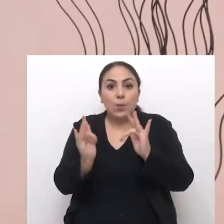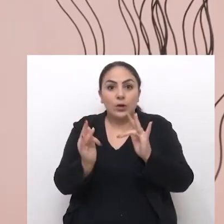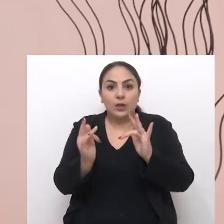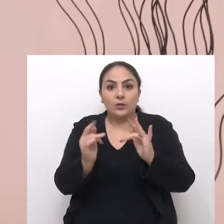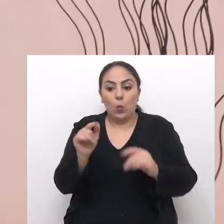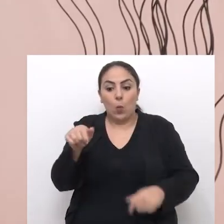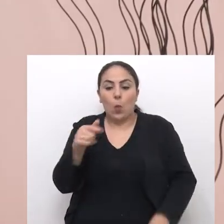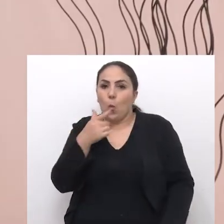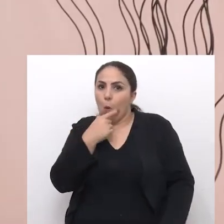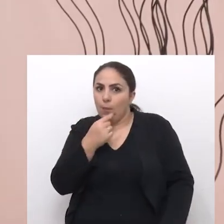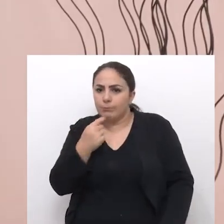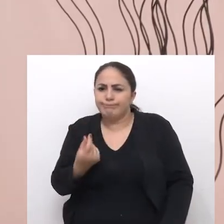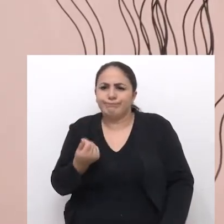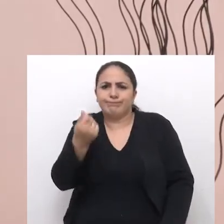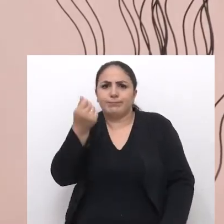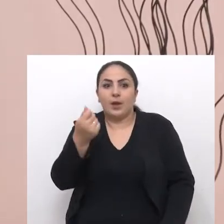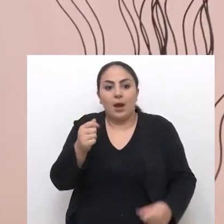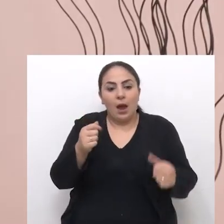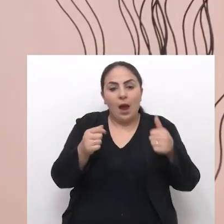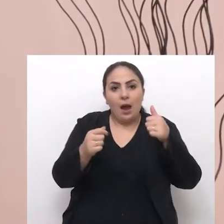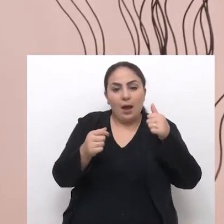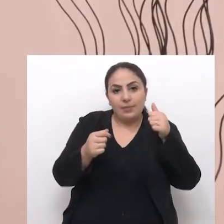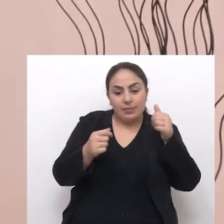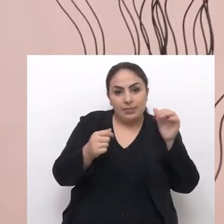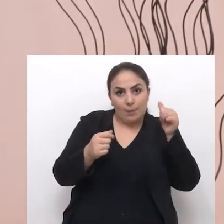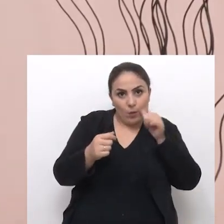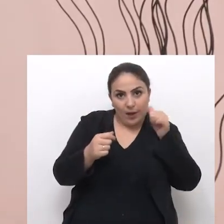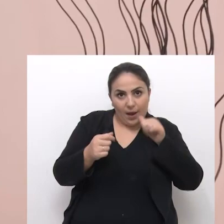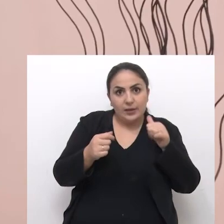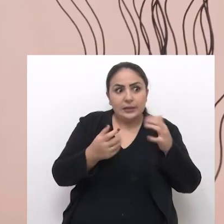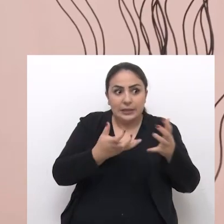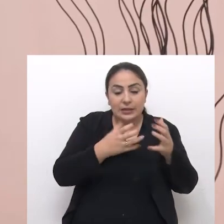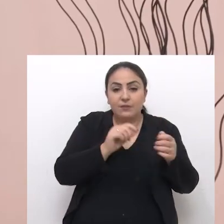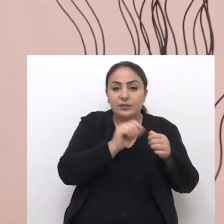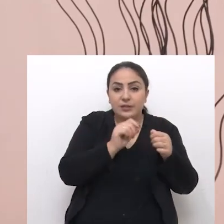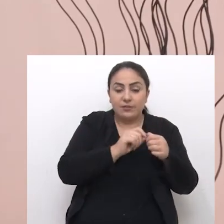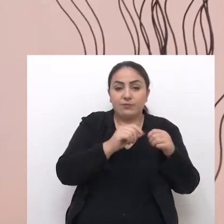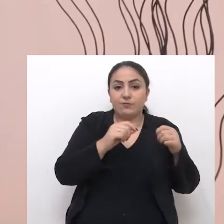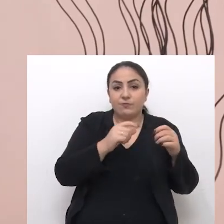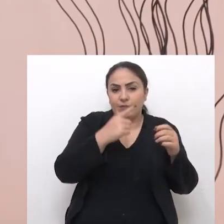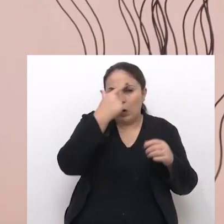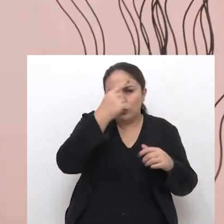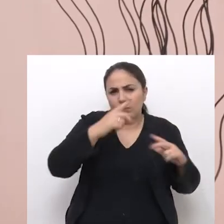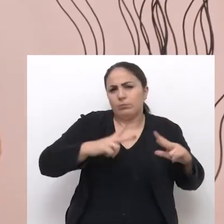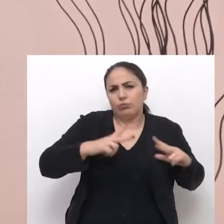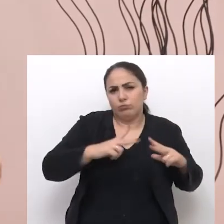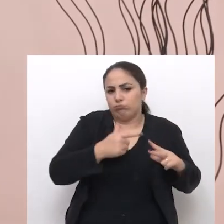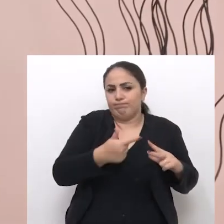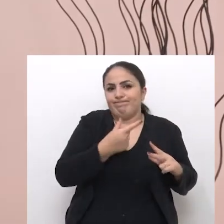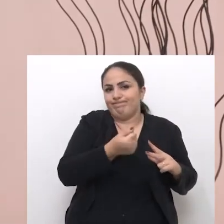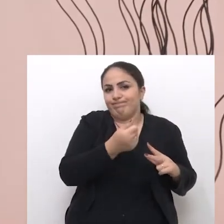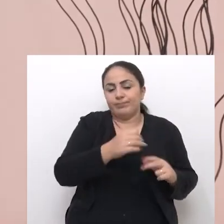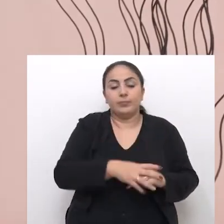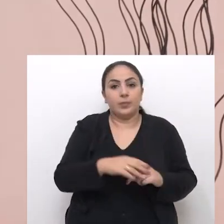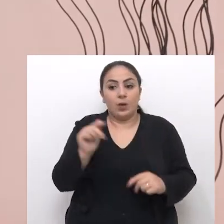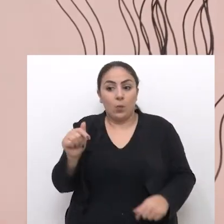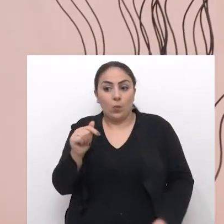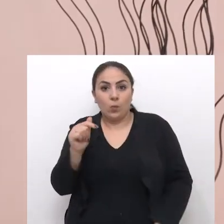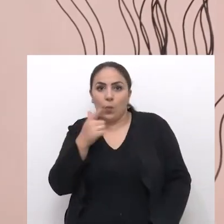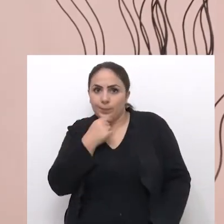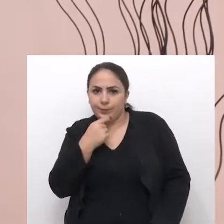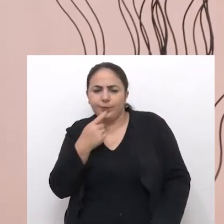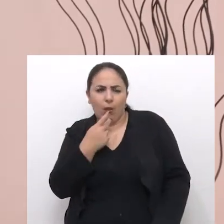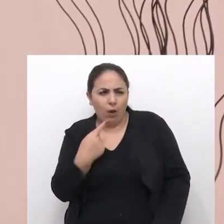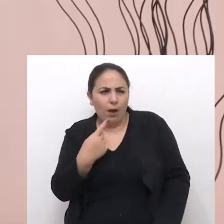muito bem financeiramente e a namorada queria muito fazer uma faculdade particular e ela não tinha dinheiro. Então o